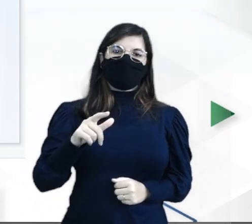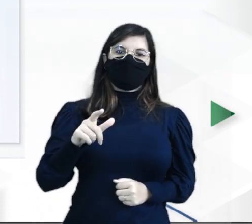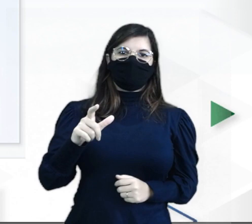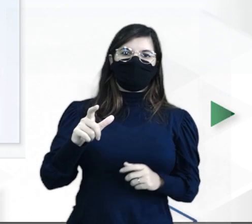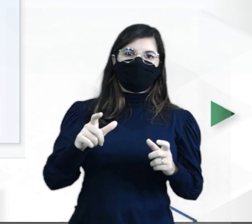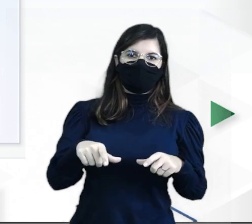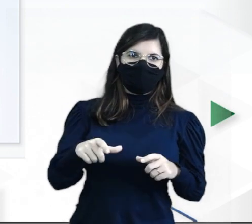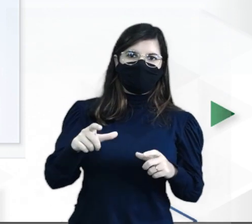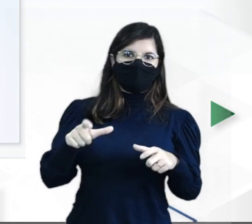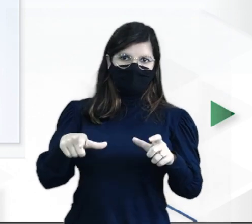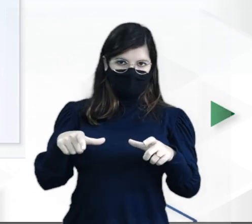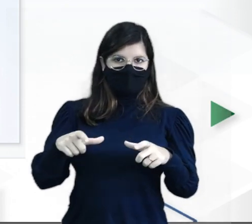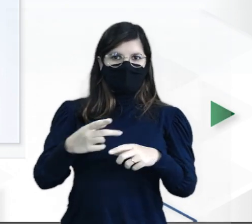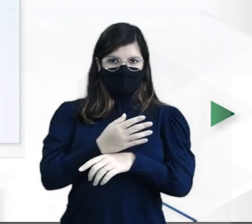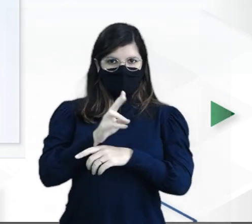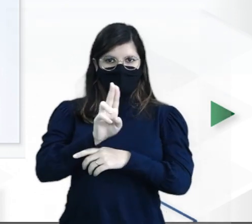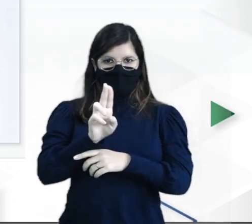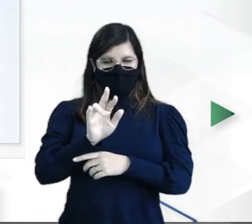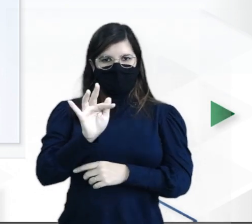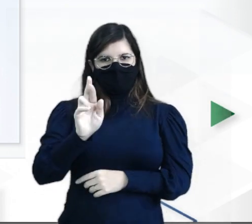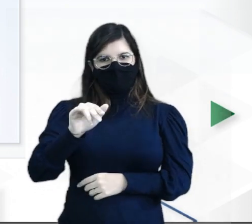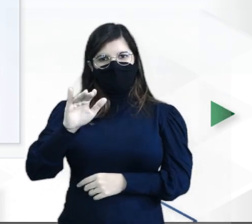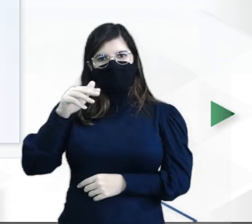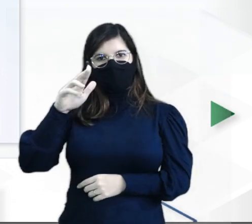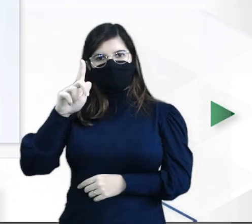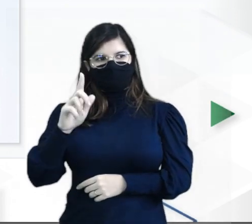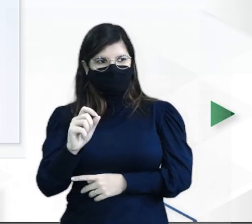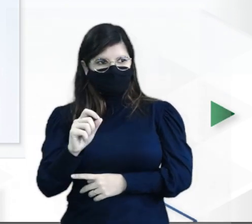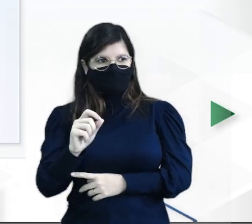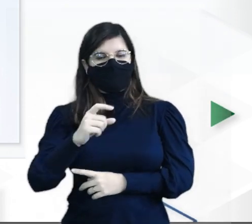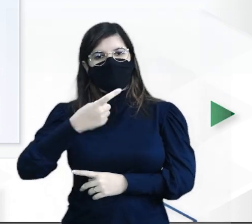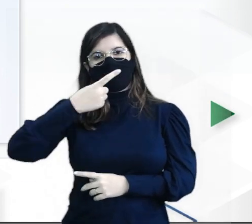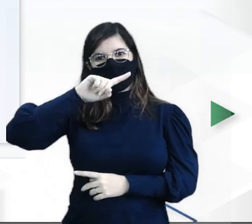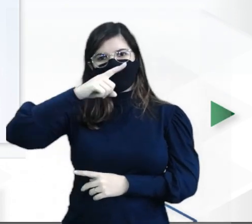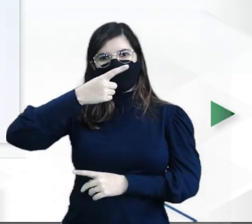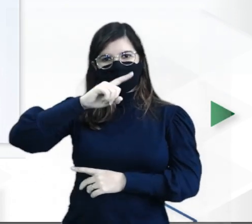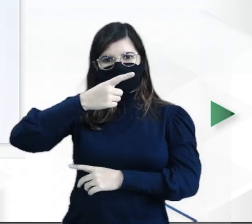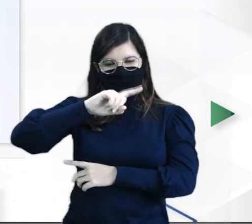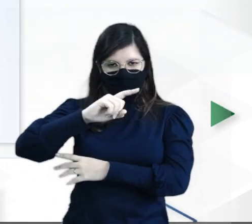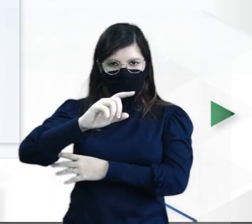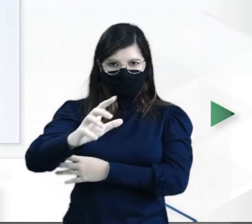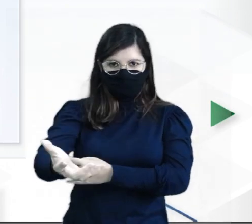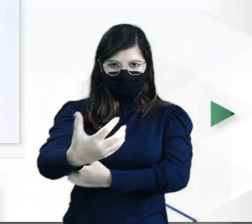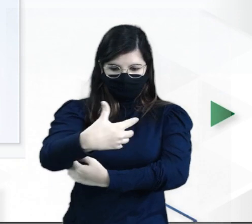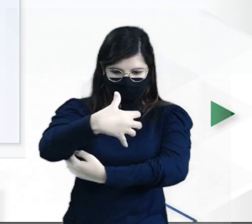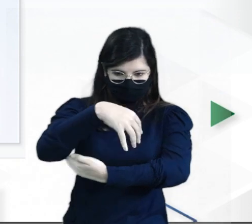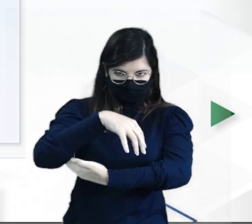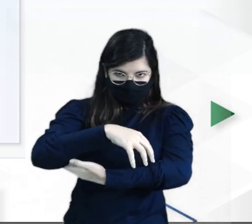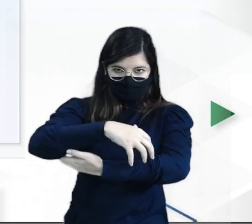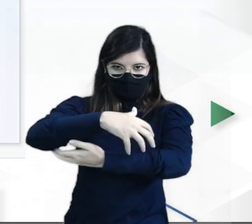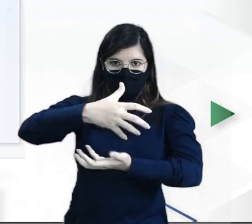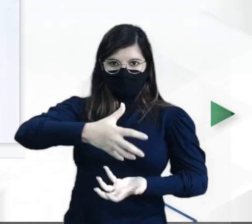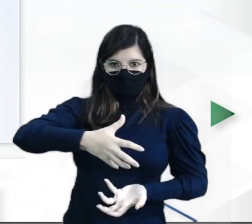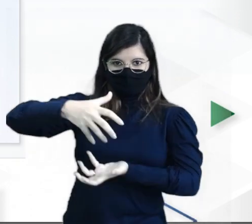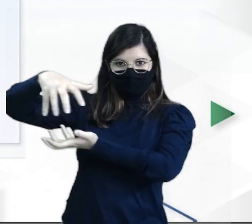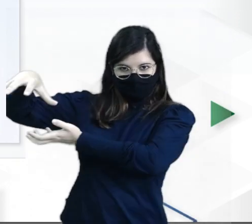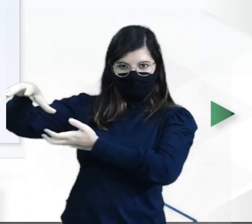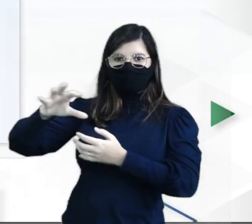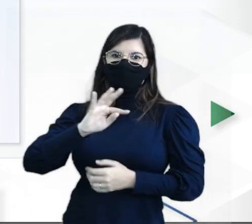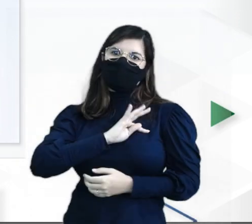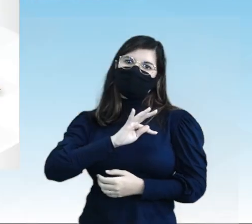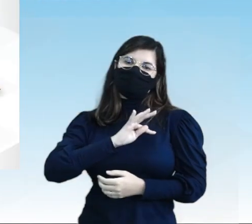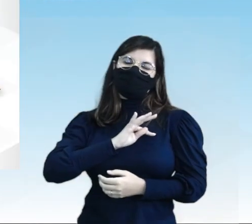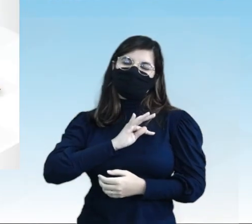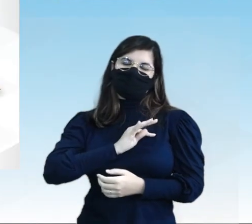Janeiro levaram porém muda de canas de açúcar e técnicas da produção de açúcar depois